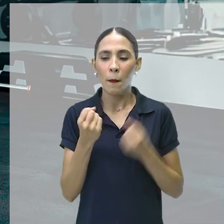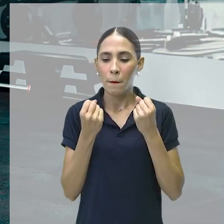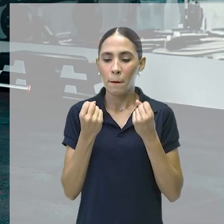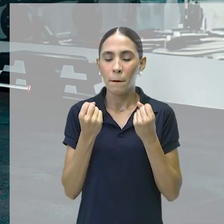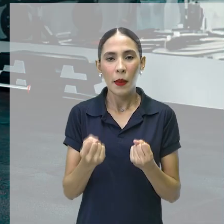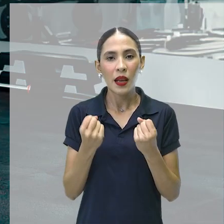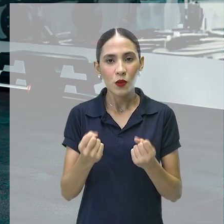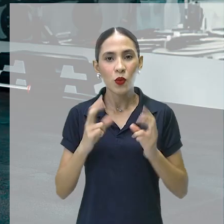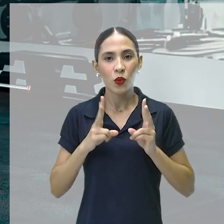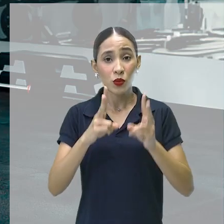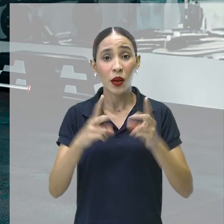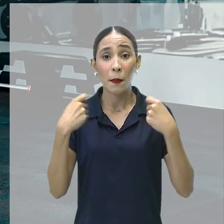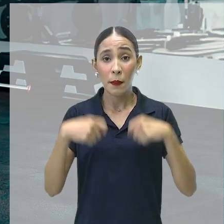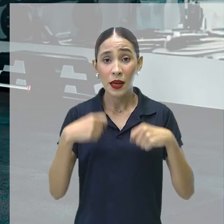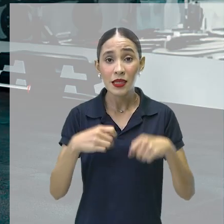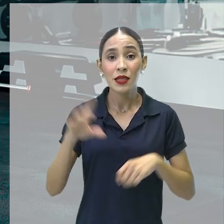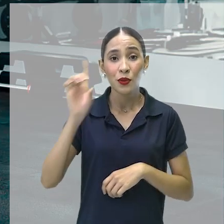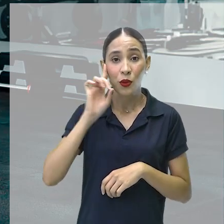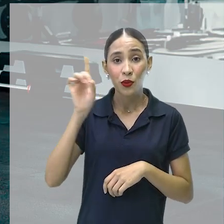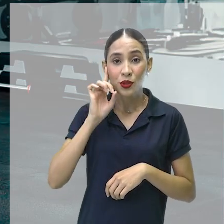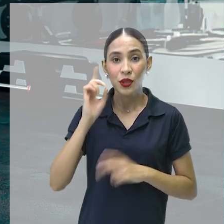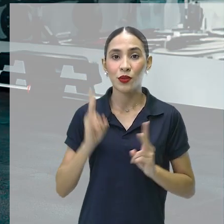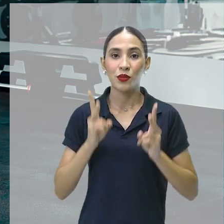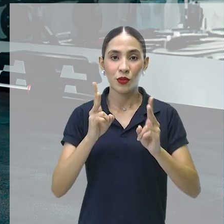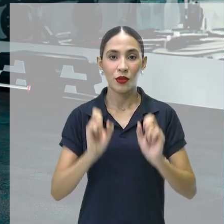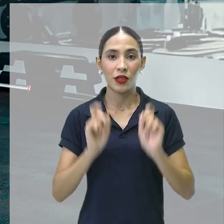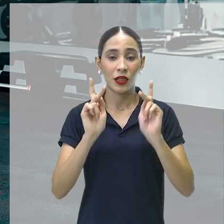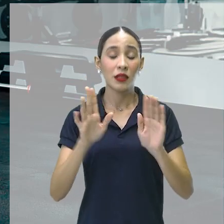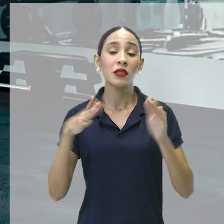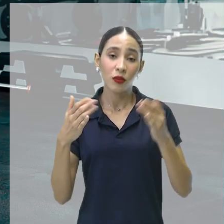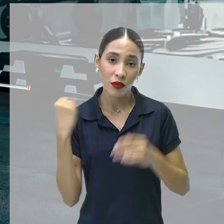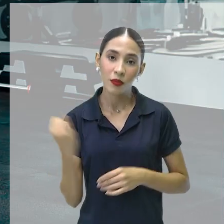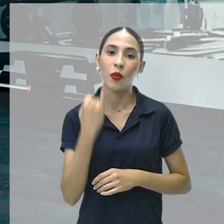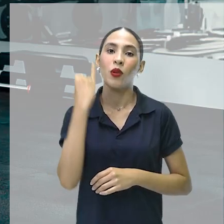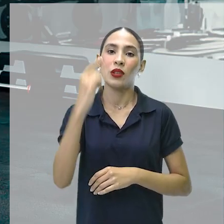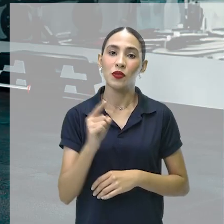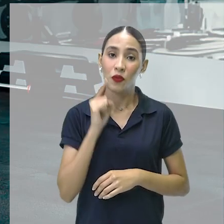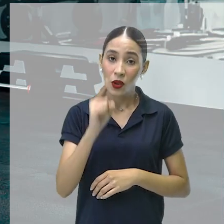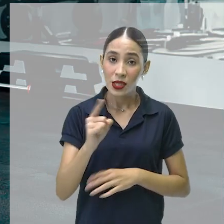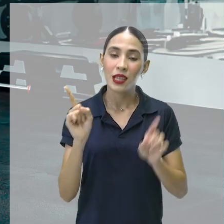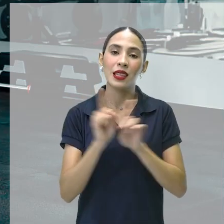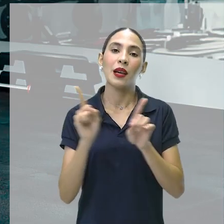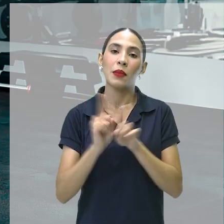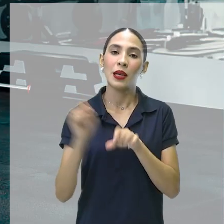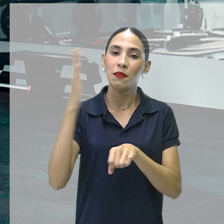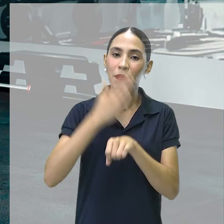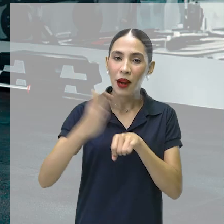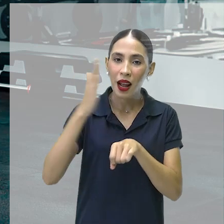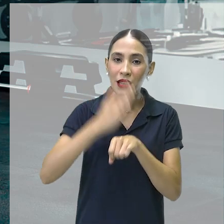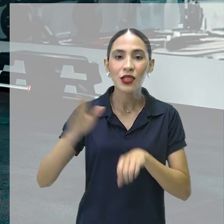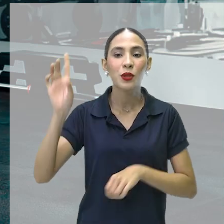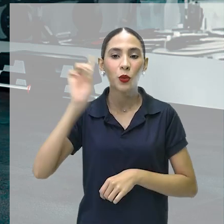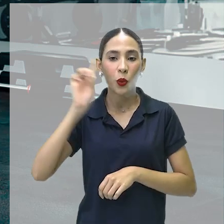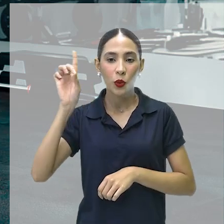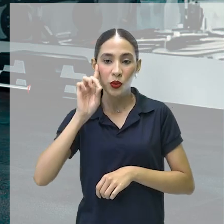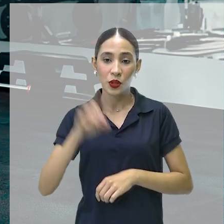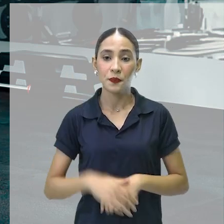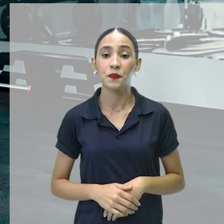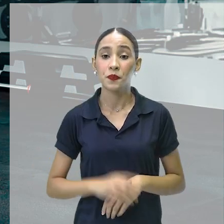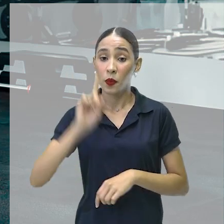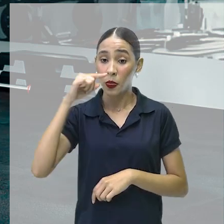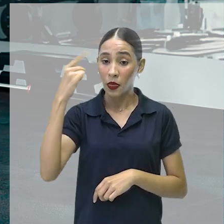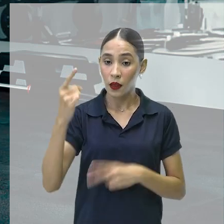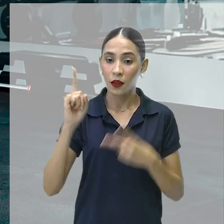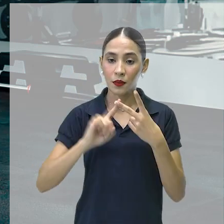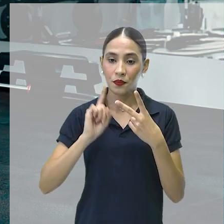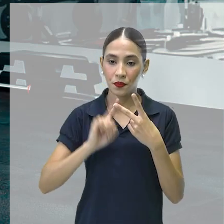peso, precisa ter constância, tá certo? Então, é importante que você se exercite regularmente.